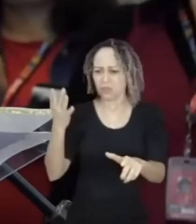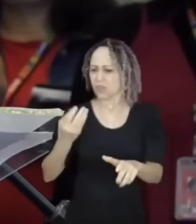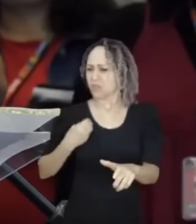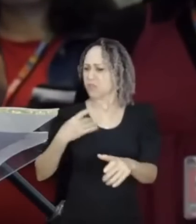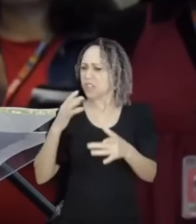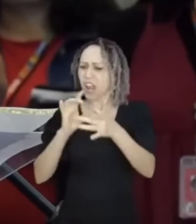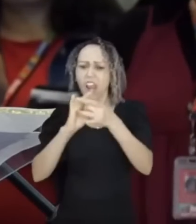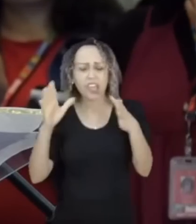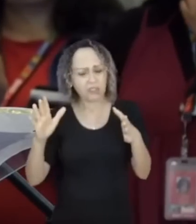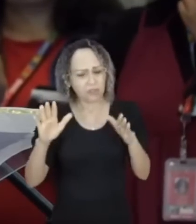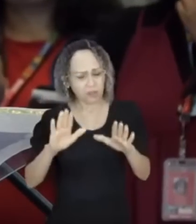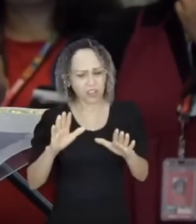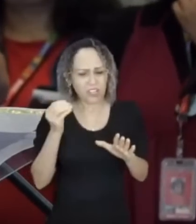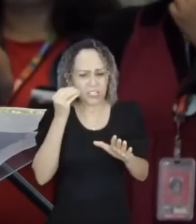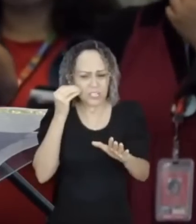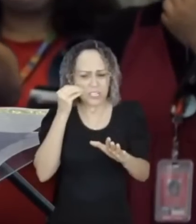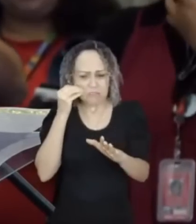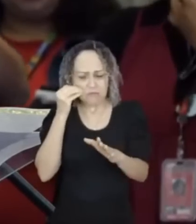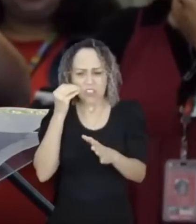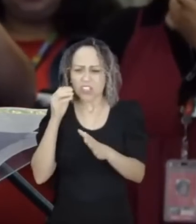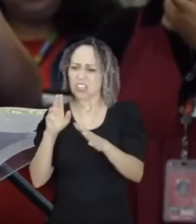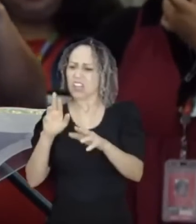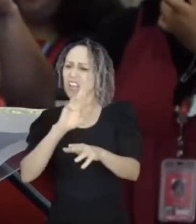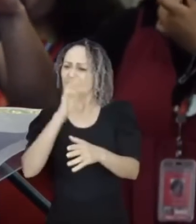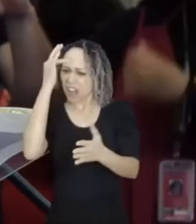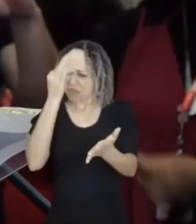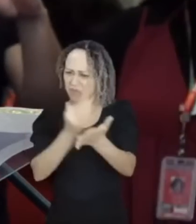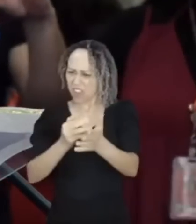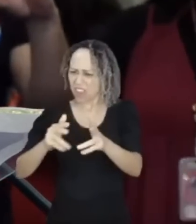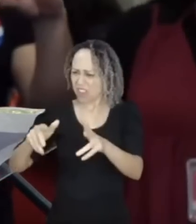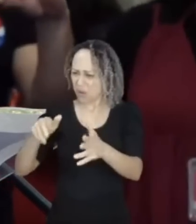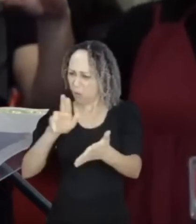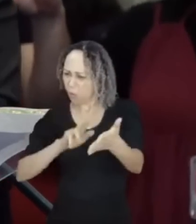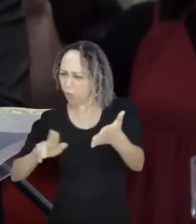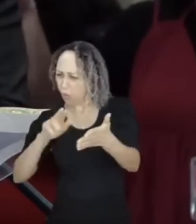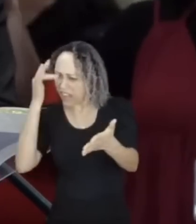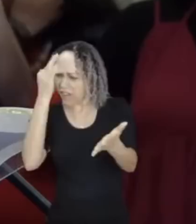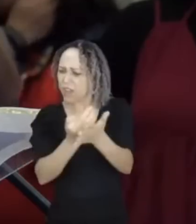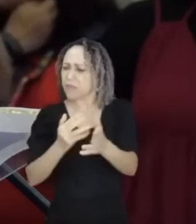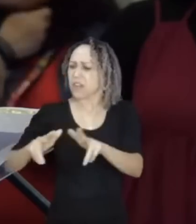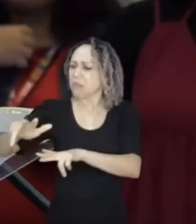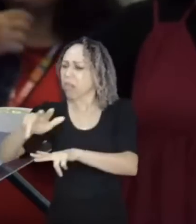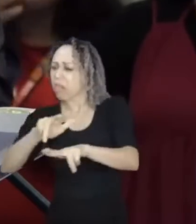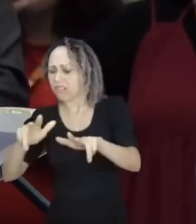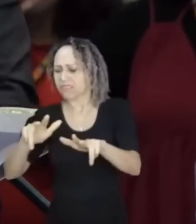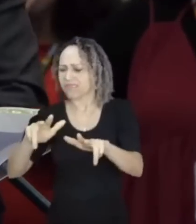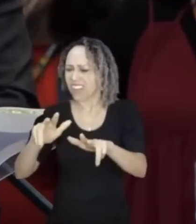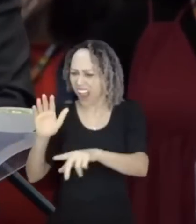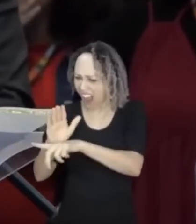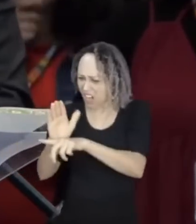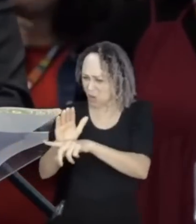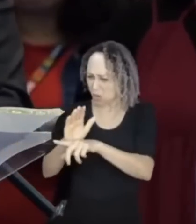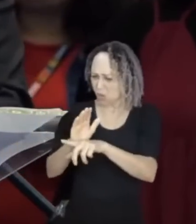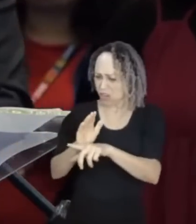fé para dividir os brasileiros não ajuda ninguém, nem ao Estado, nem às igrejas, porque afasta as